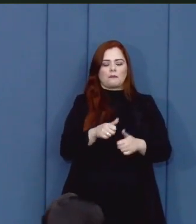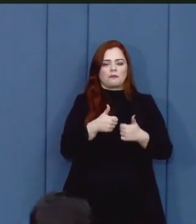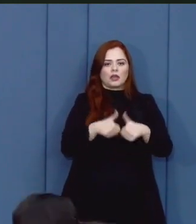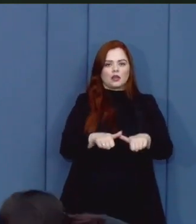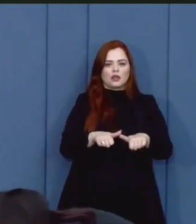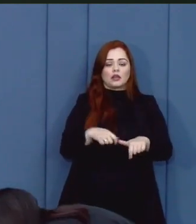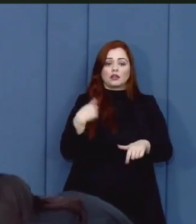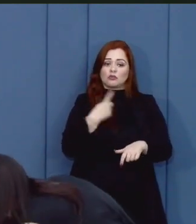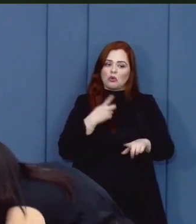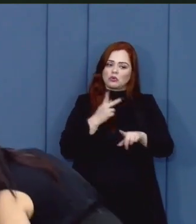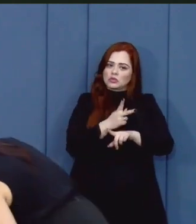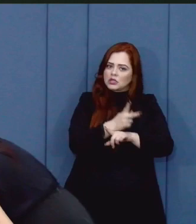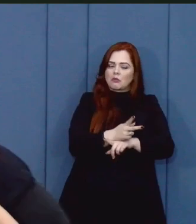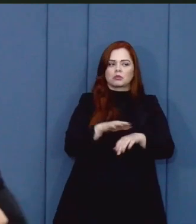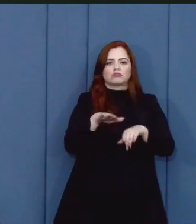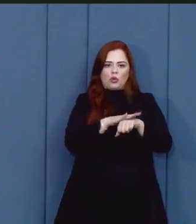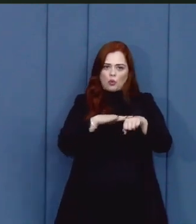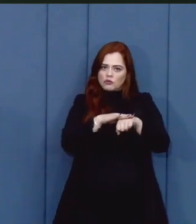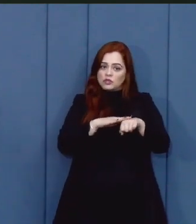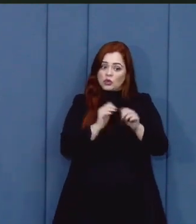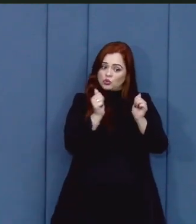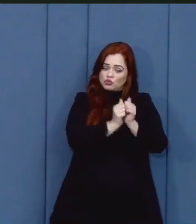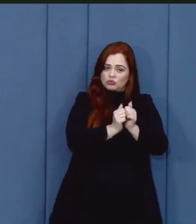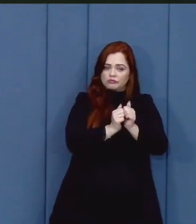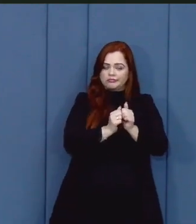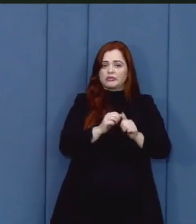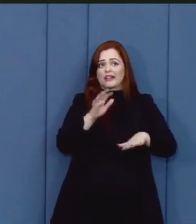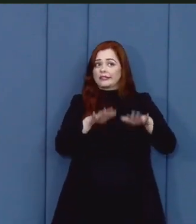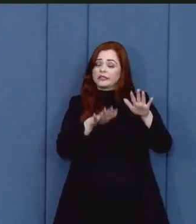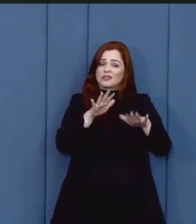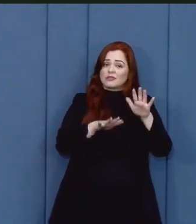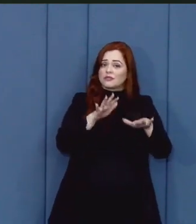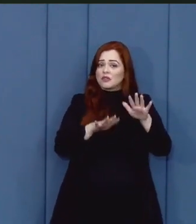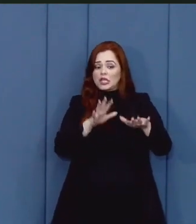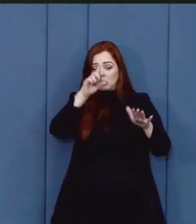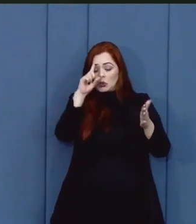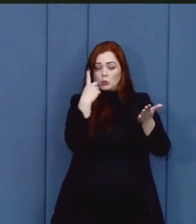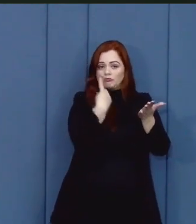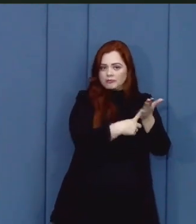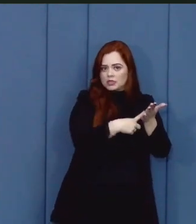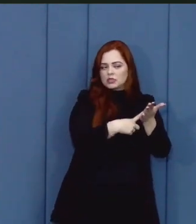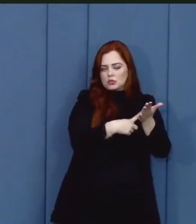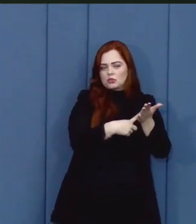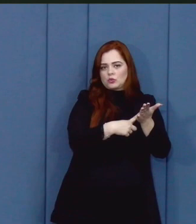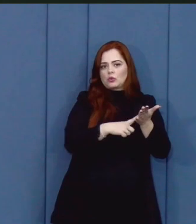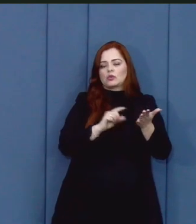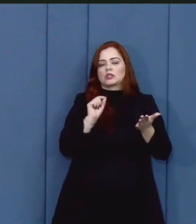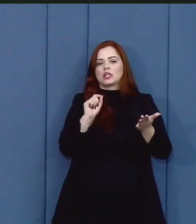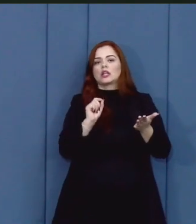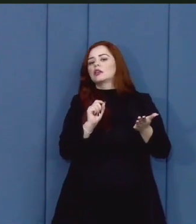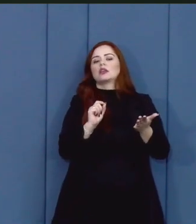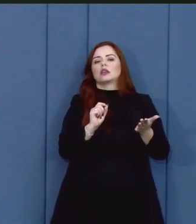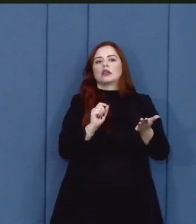peritos. Então, a gente está sempre conversando um com o outro. Muitas vezes, algumas decisões que são